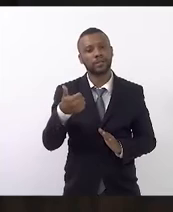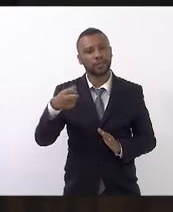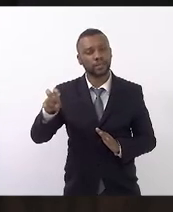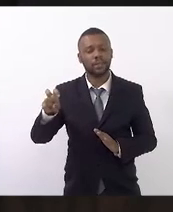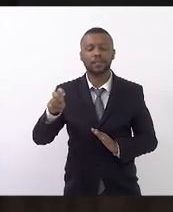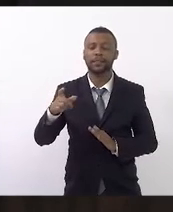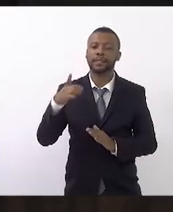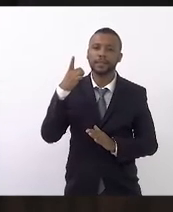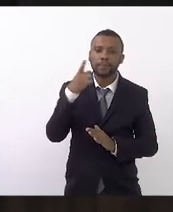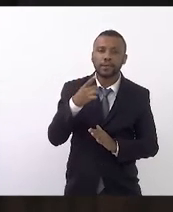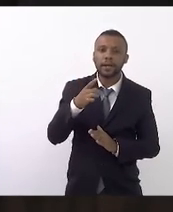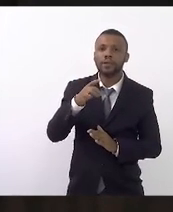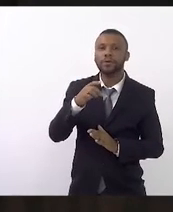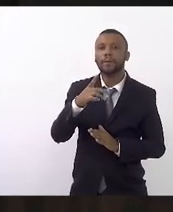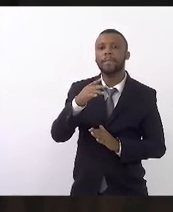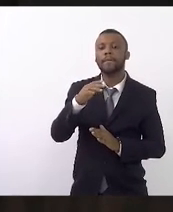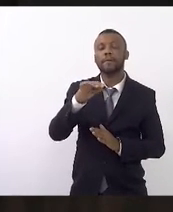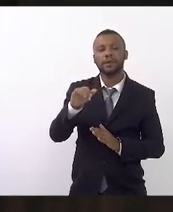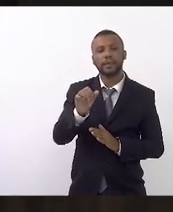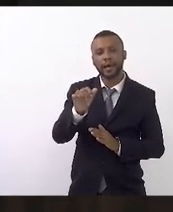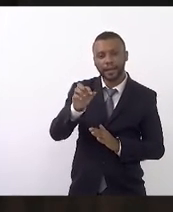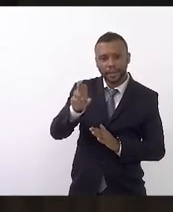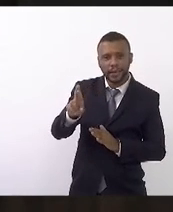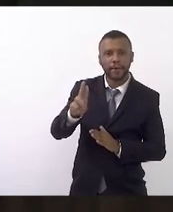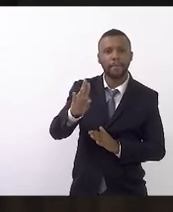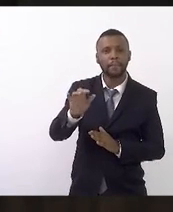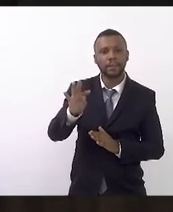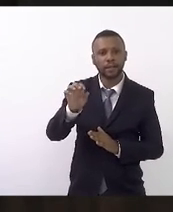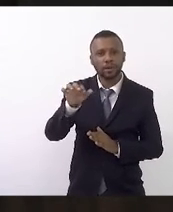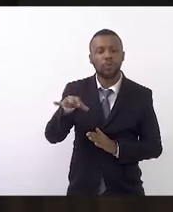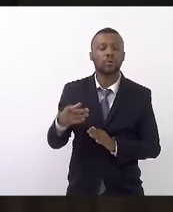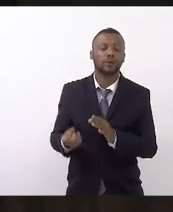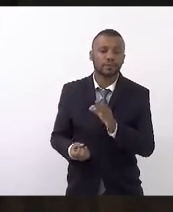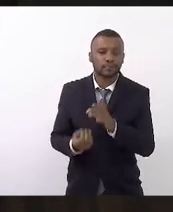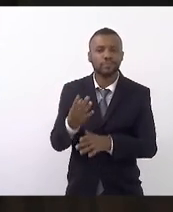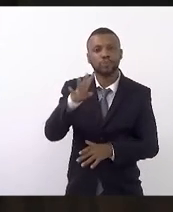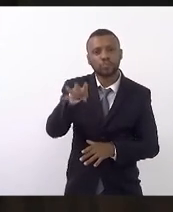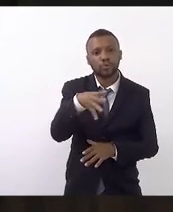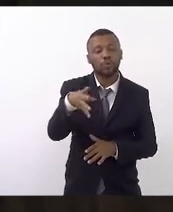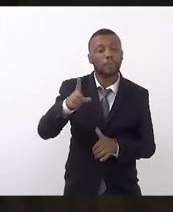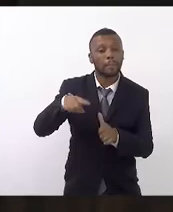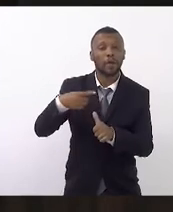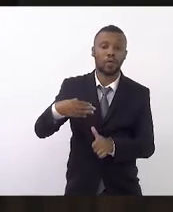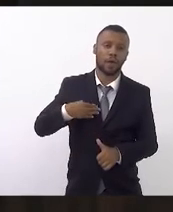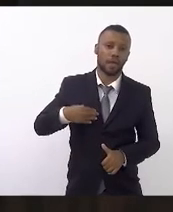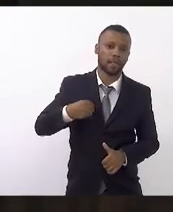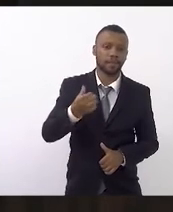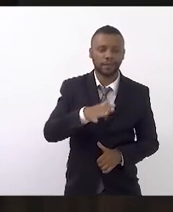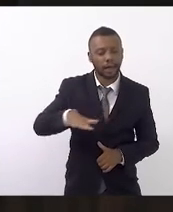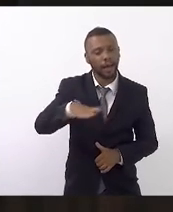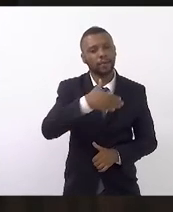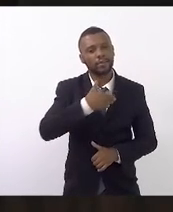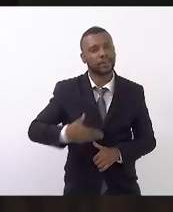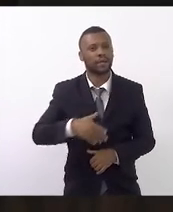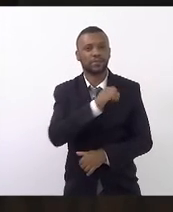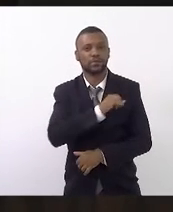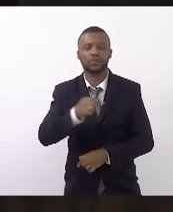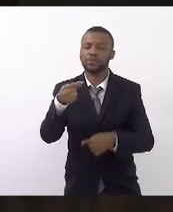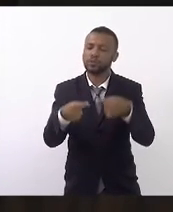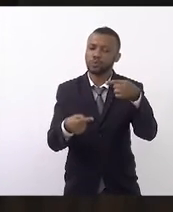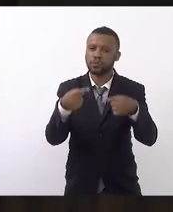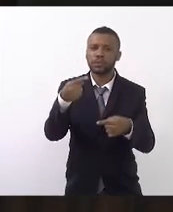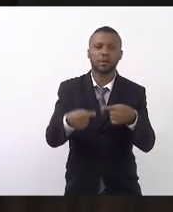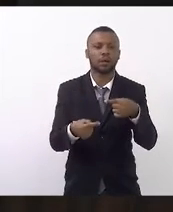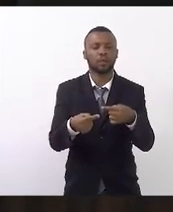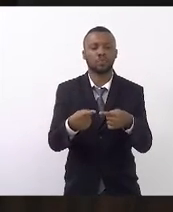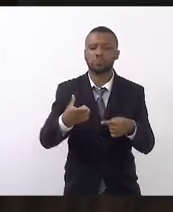Bittencourt, que autoriza o Poder Executivo a instituir o programa do primeiro aleitamento no âmbito do Estado do Rio de Janeiro. Em discussão. Não